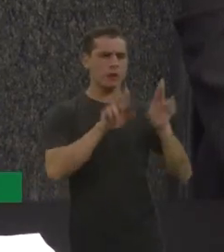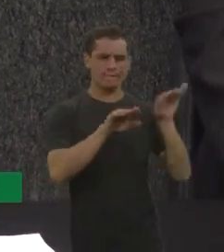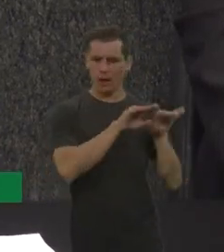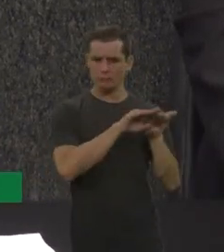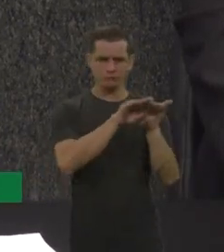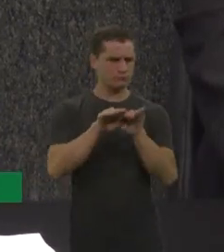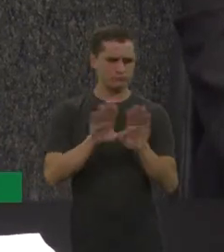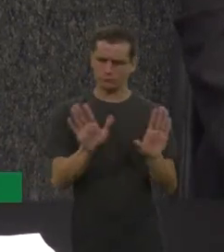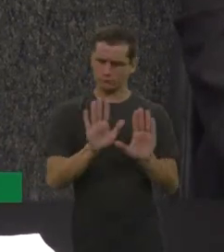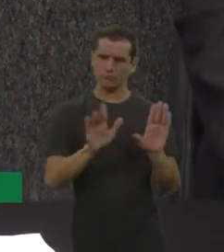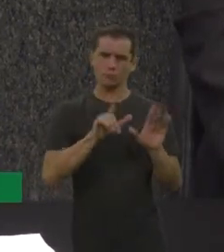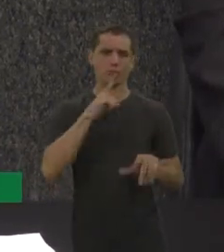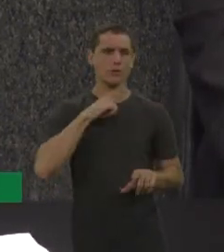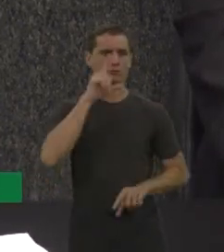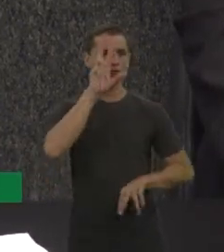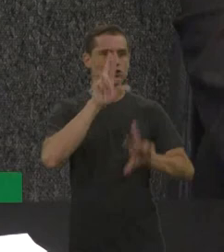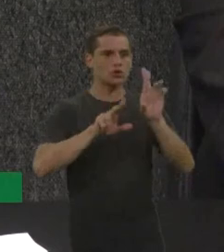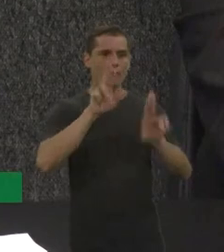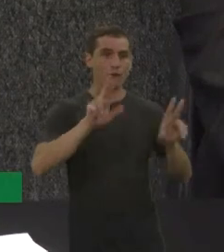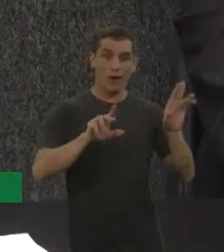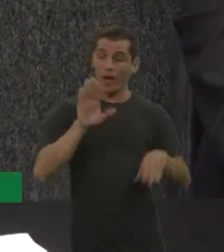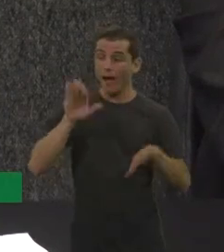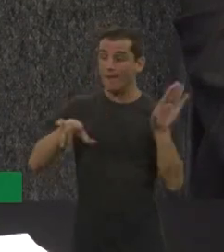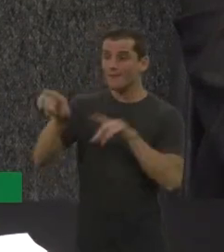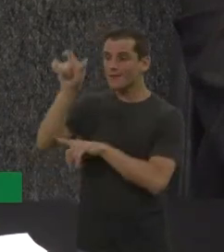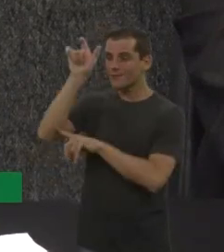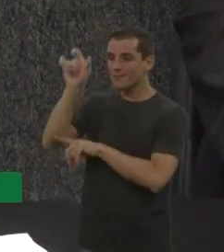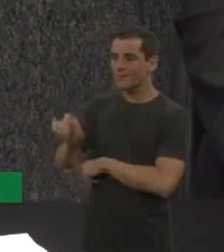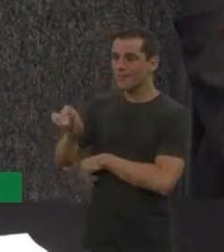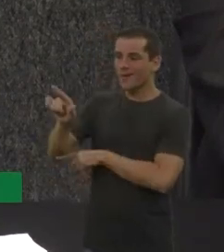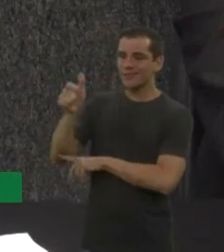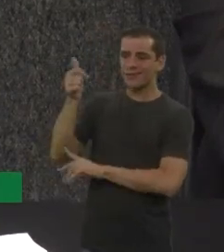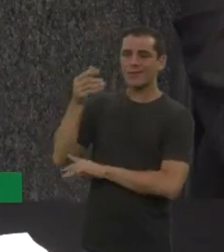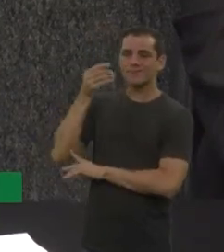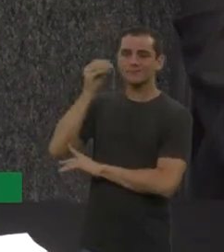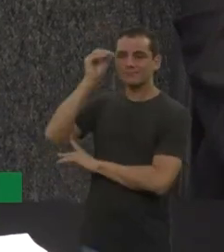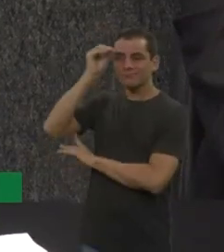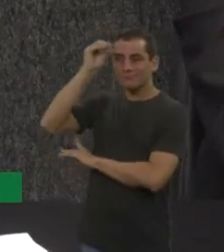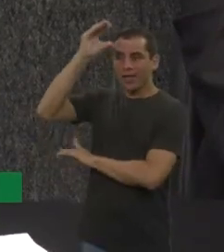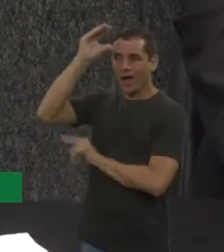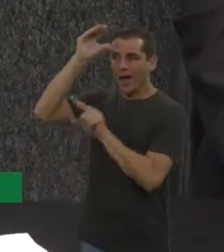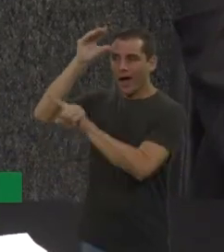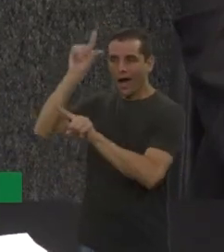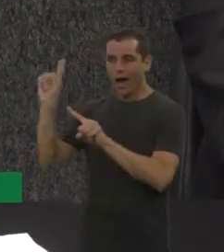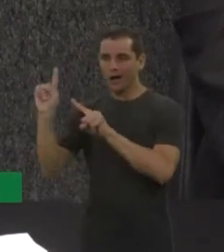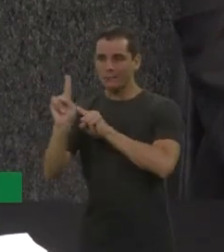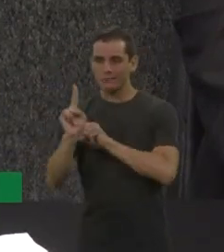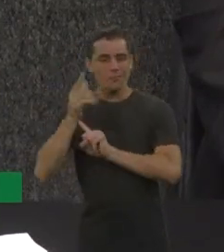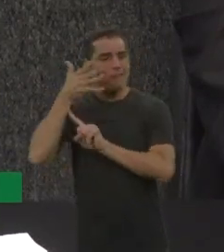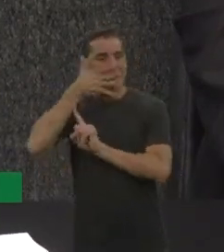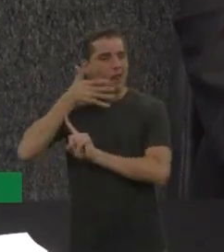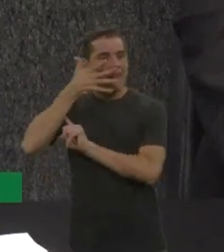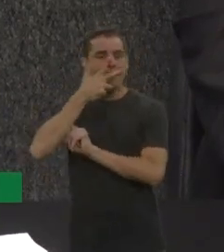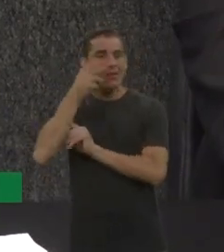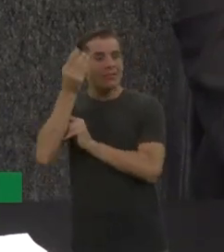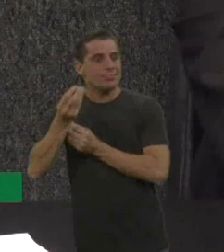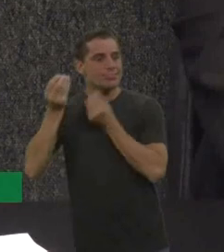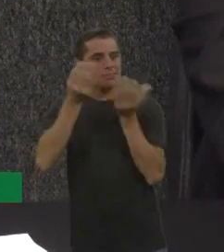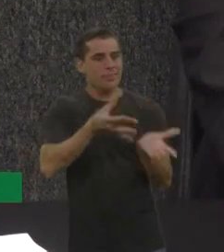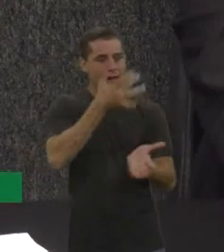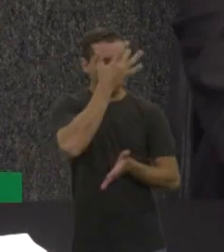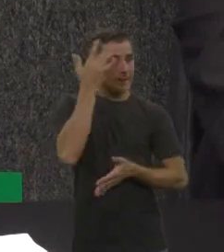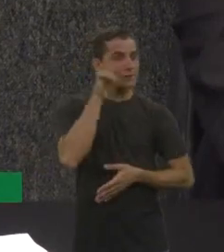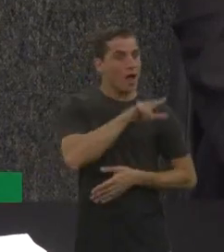um técnico, a opinião de uma pessoa em especial com conhecimento amplo, pode solucionar ou melhorar o encaminhamento